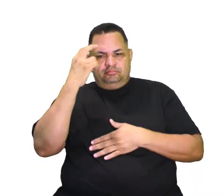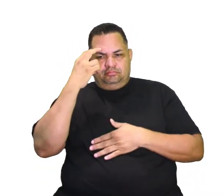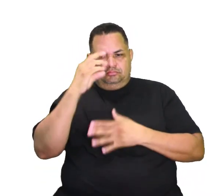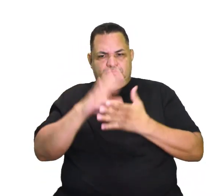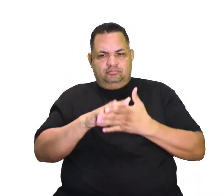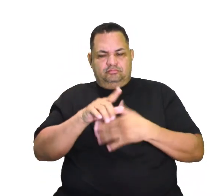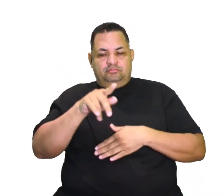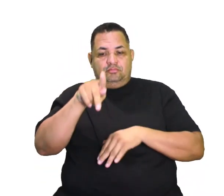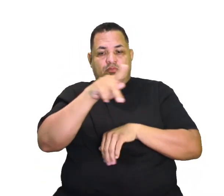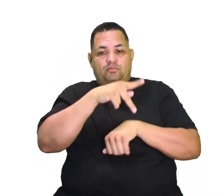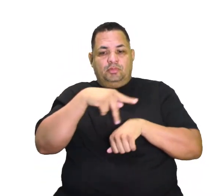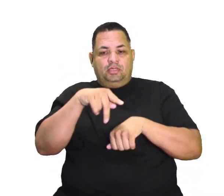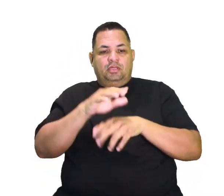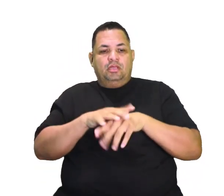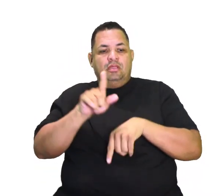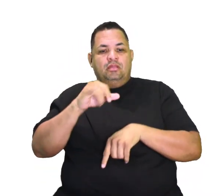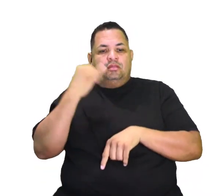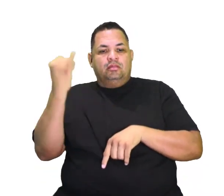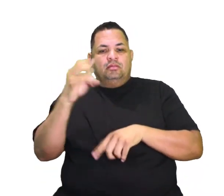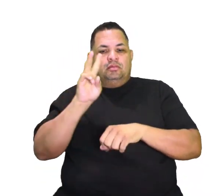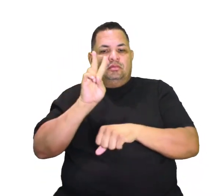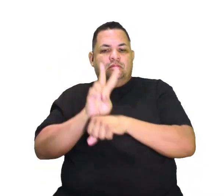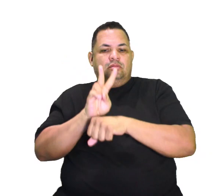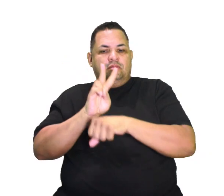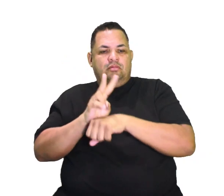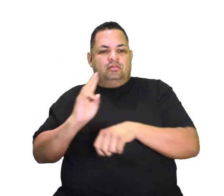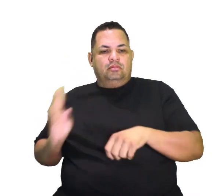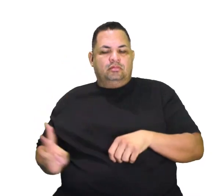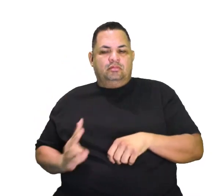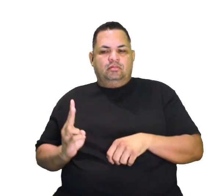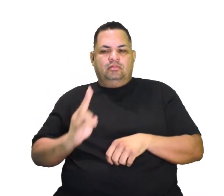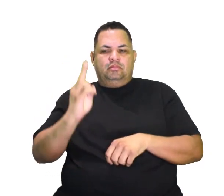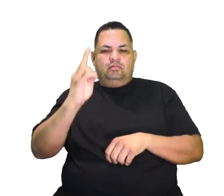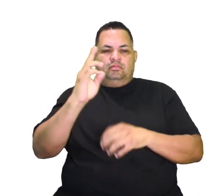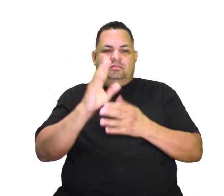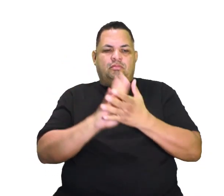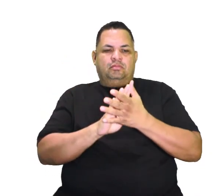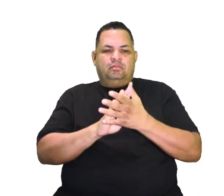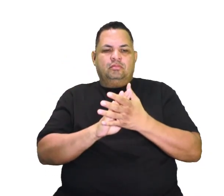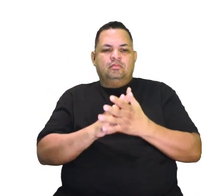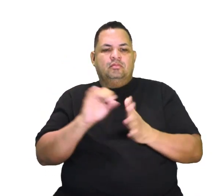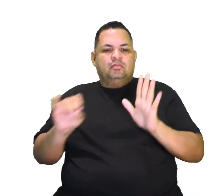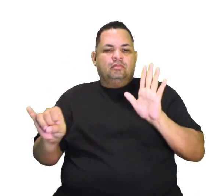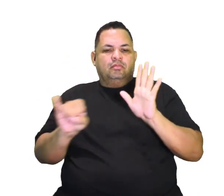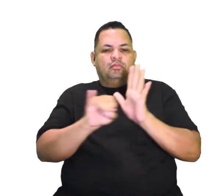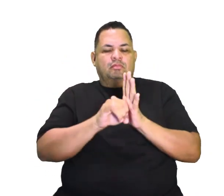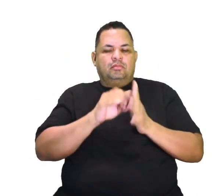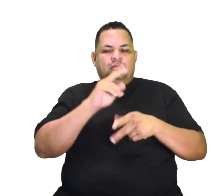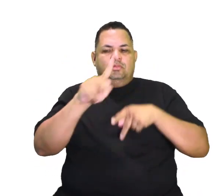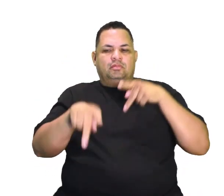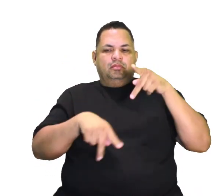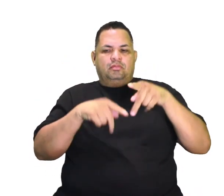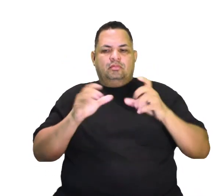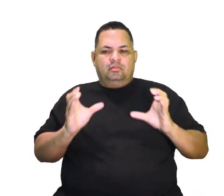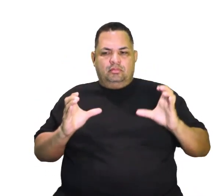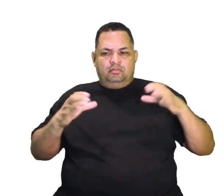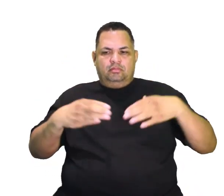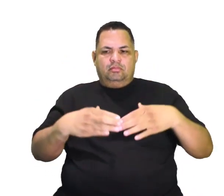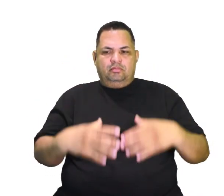país é importante para a preservação e valorização das identidades das suas